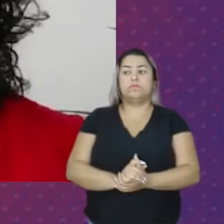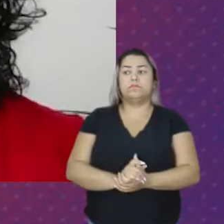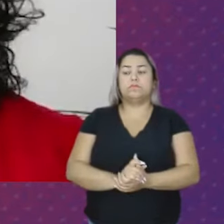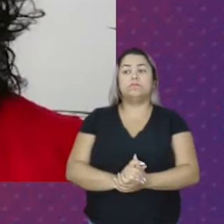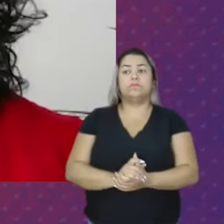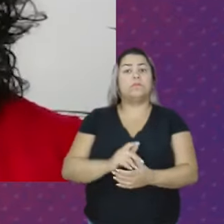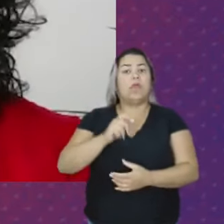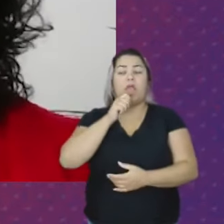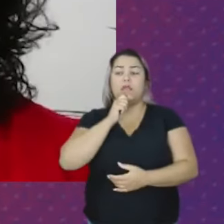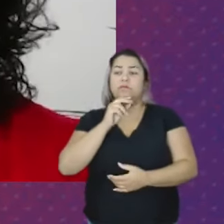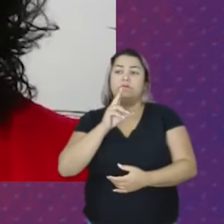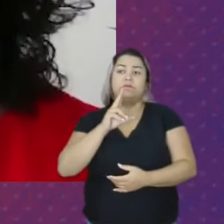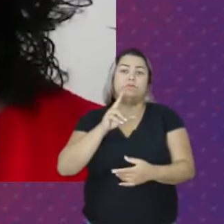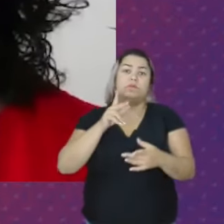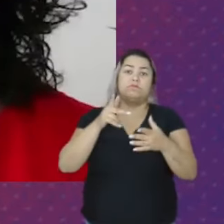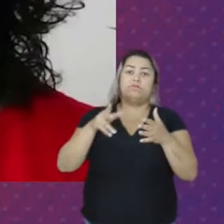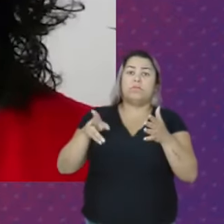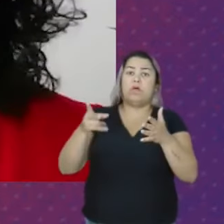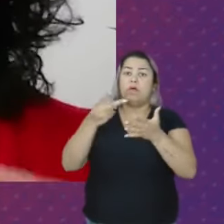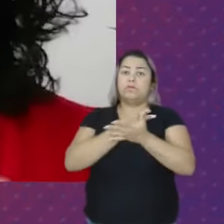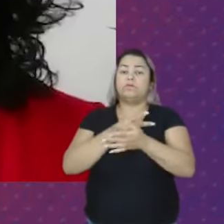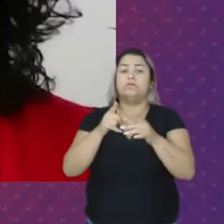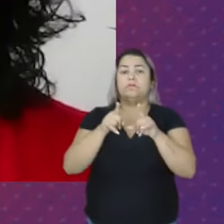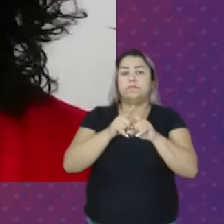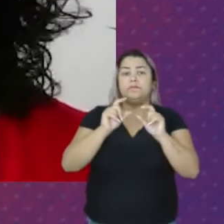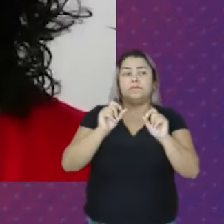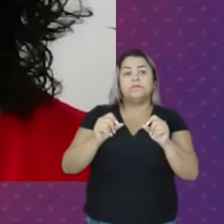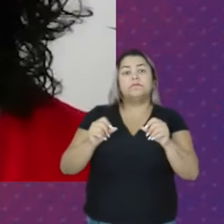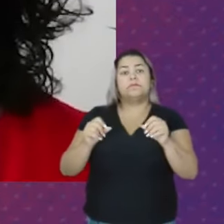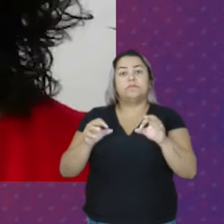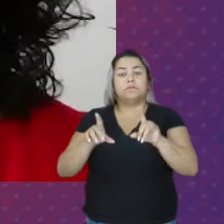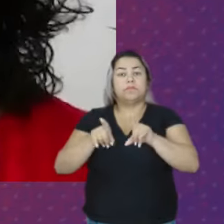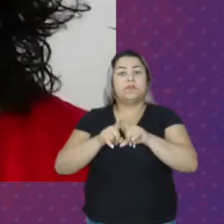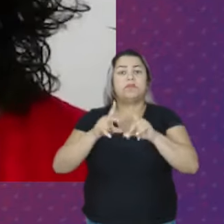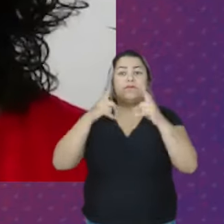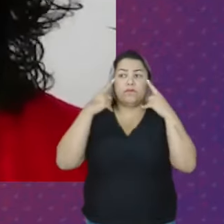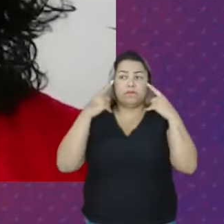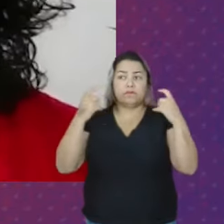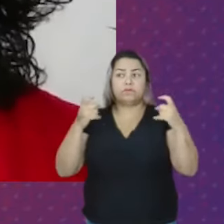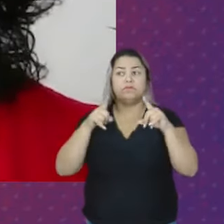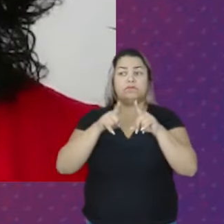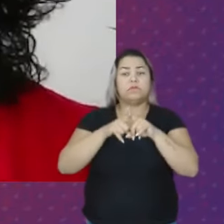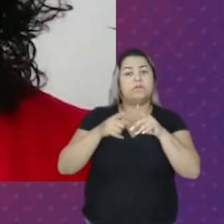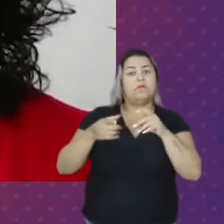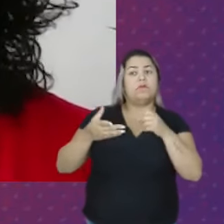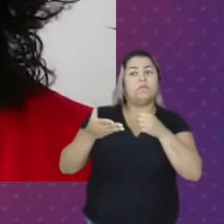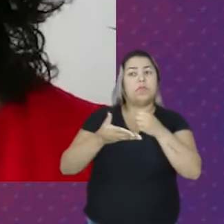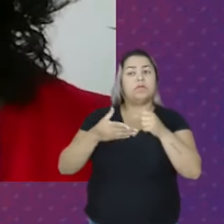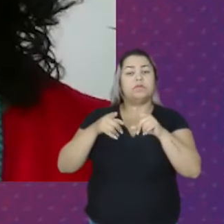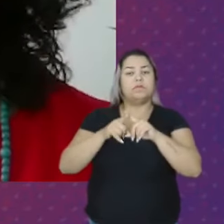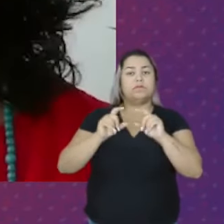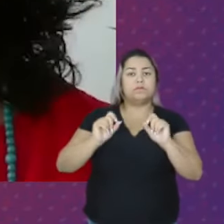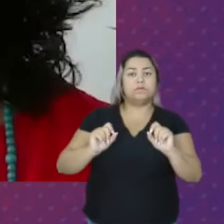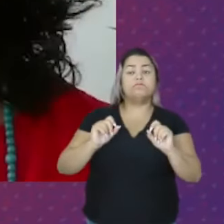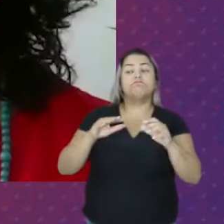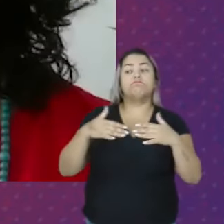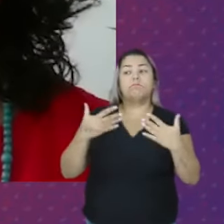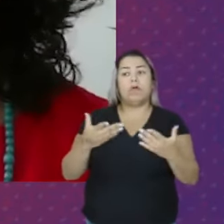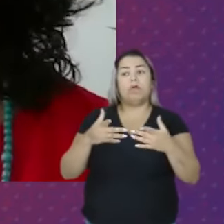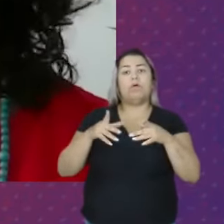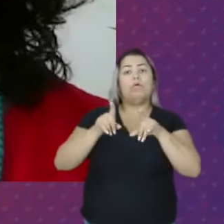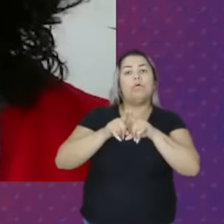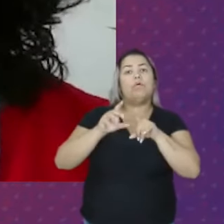que ainda não chegaram na consolidação da violência de baixa complexidade. Então, o